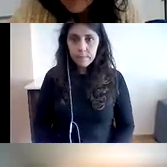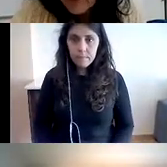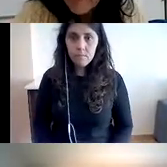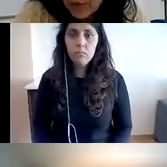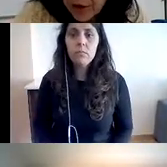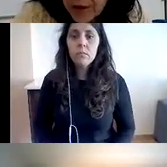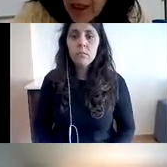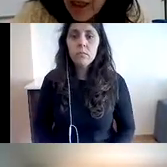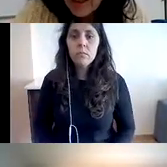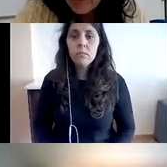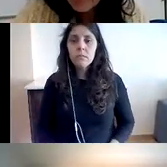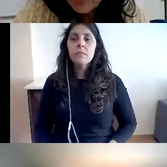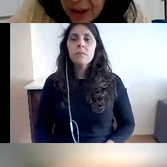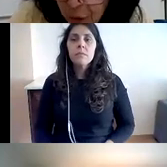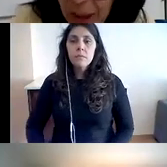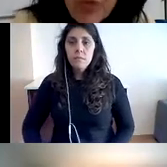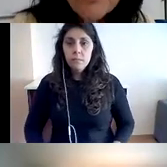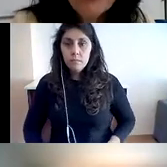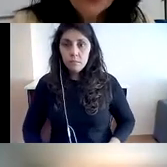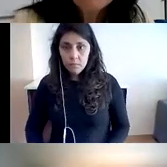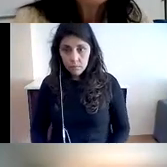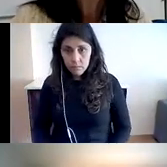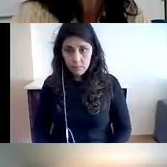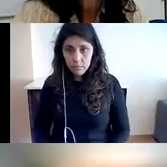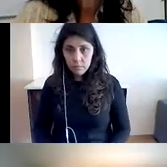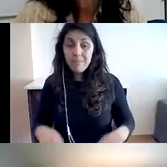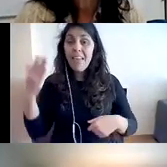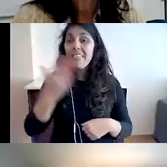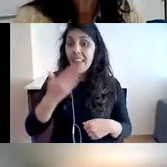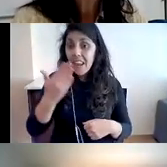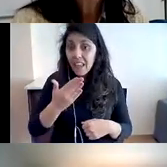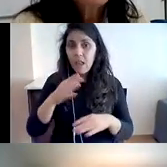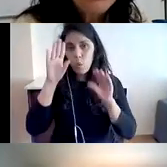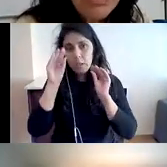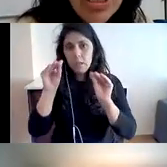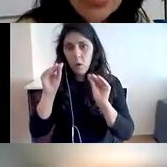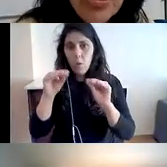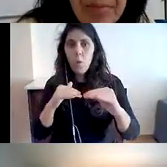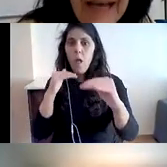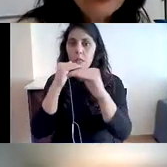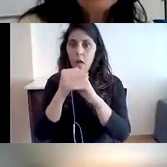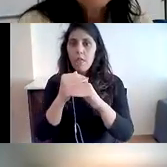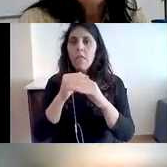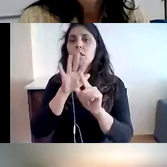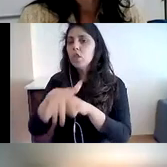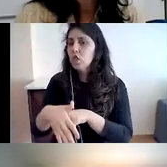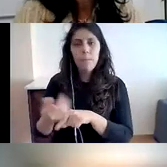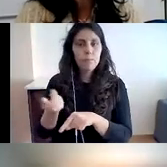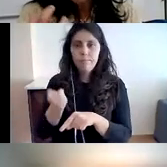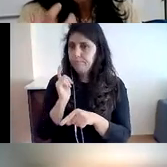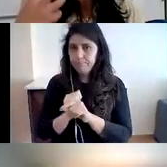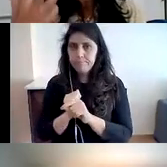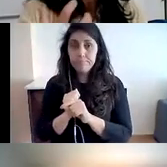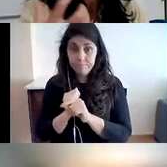esta reivindicação de direito à educação, igualdade e não discriminação, e este debate sobre esta questão.